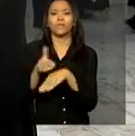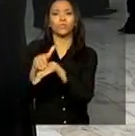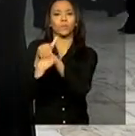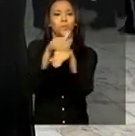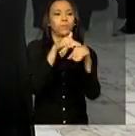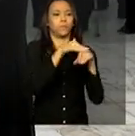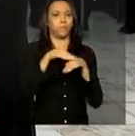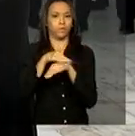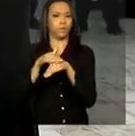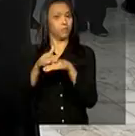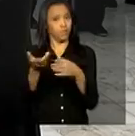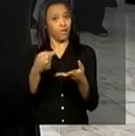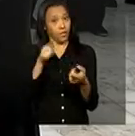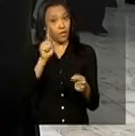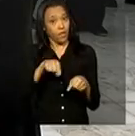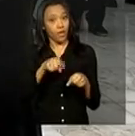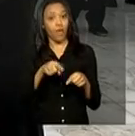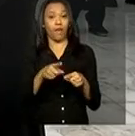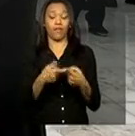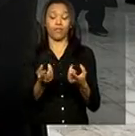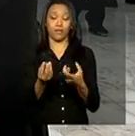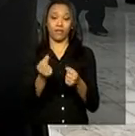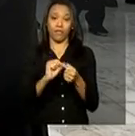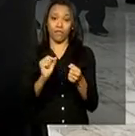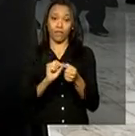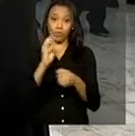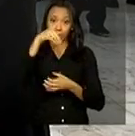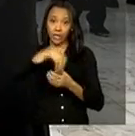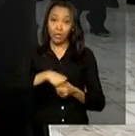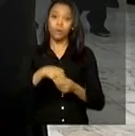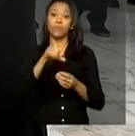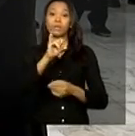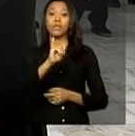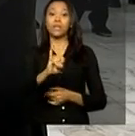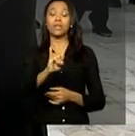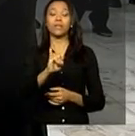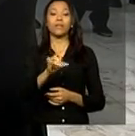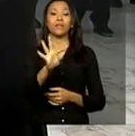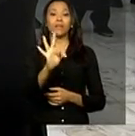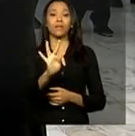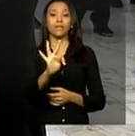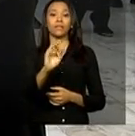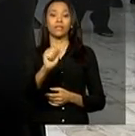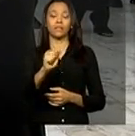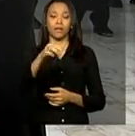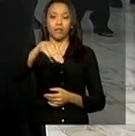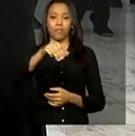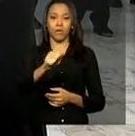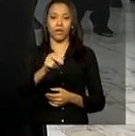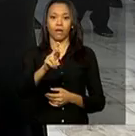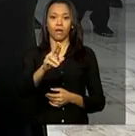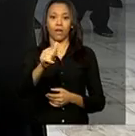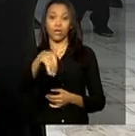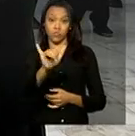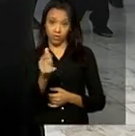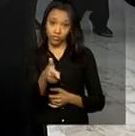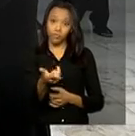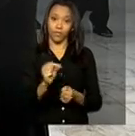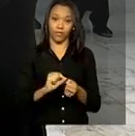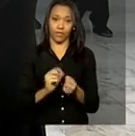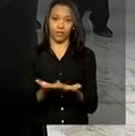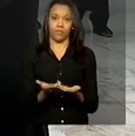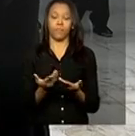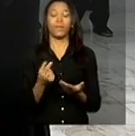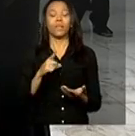próximos àquilo que é a tradição posta pelo Itamaraty, né? Nós temos aí uma política externa consolidada como uma lógica